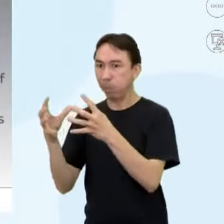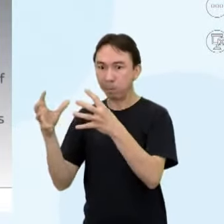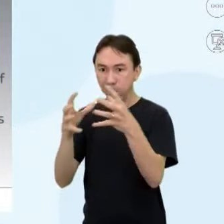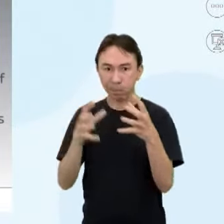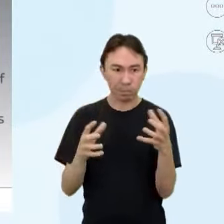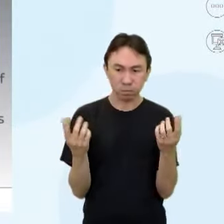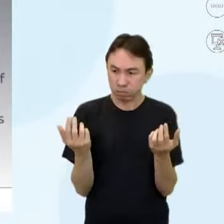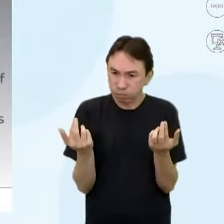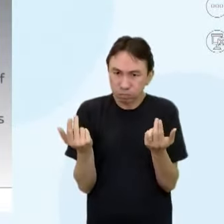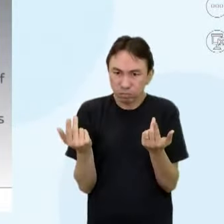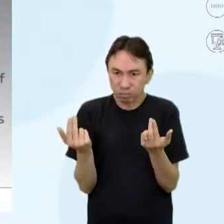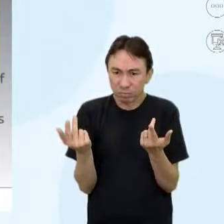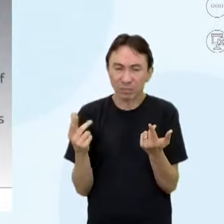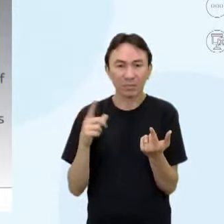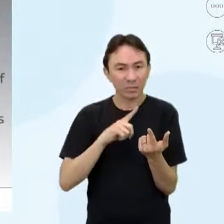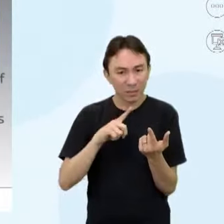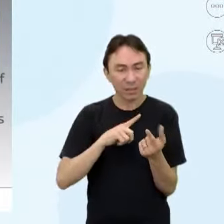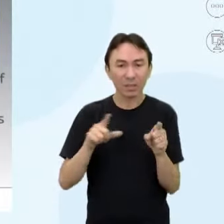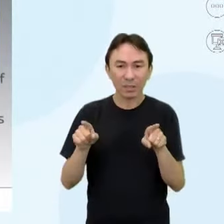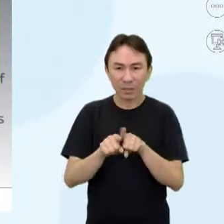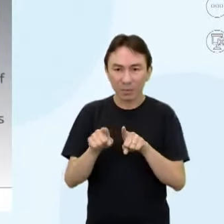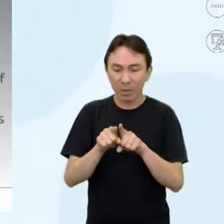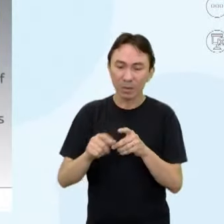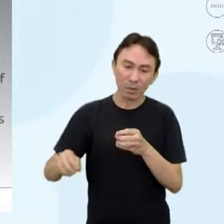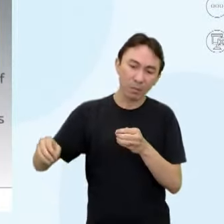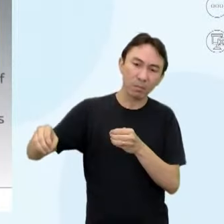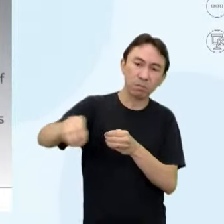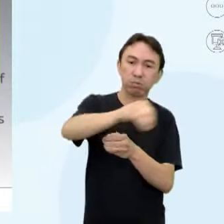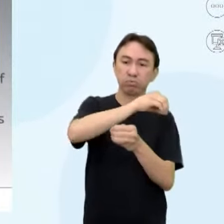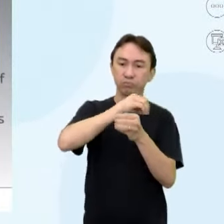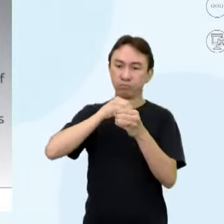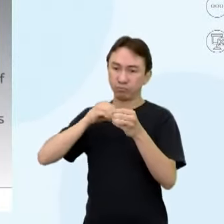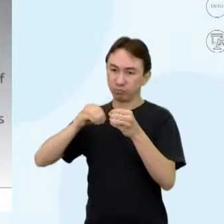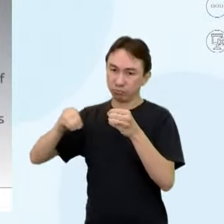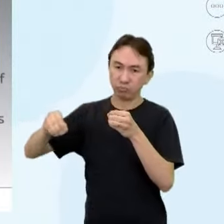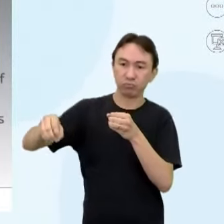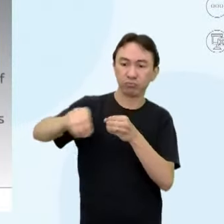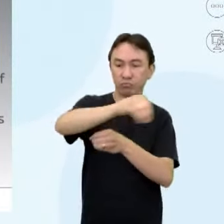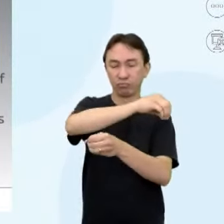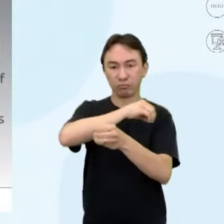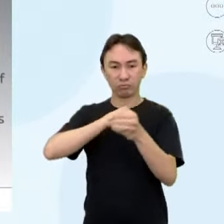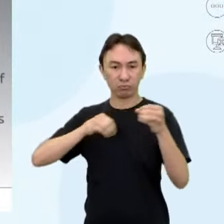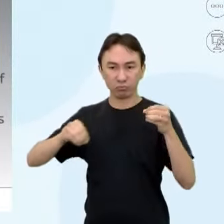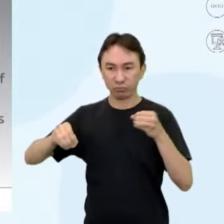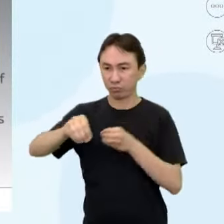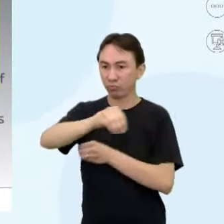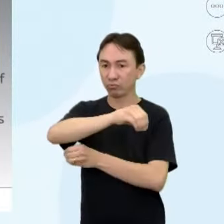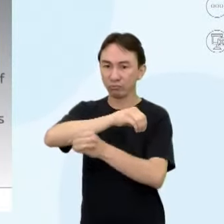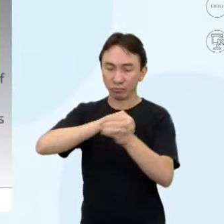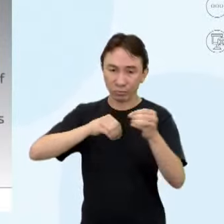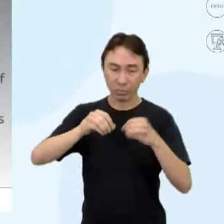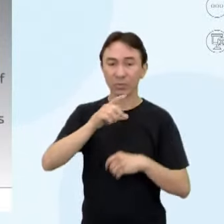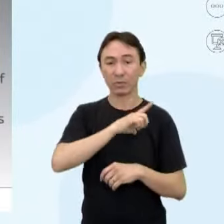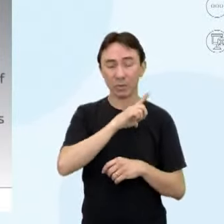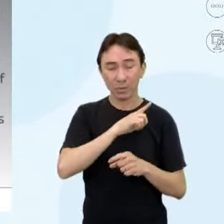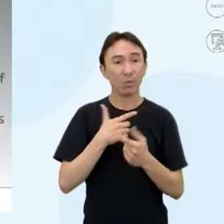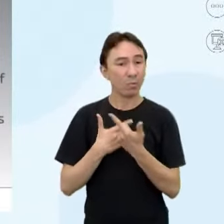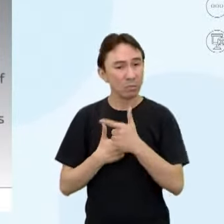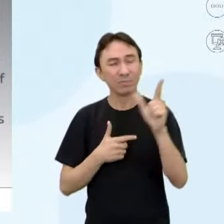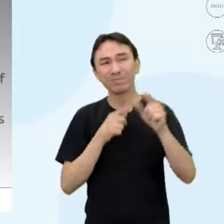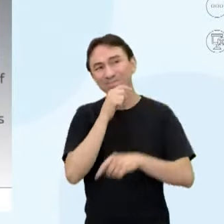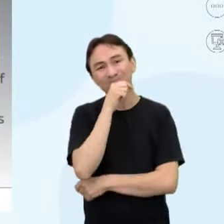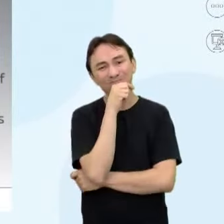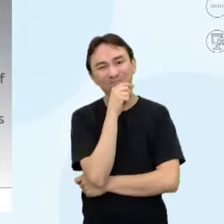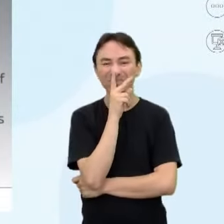que estavam lá no cinturão de Kuiper, que é um nome dado aí a esse cinturão. Então eles descobriram vários outros objetos e falaram